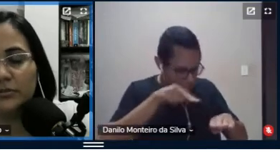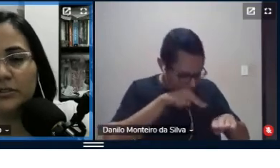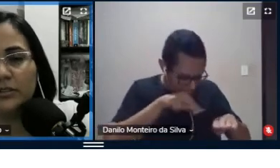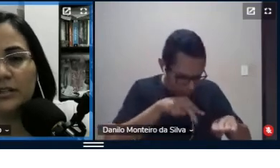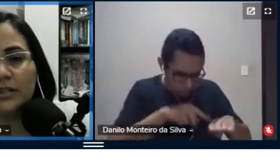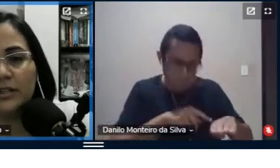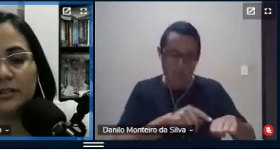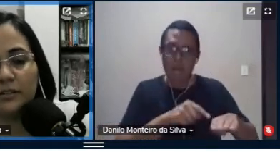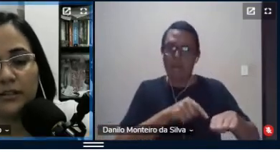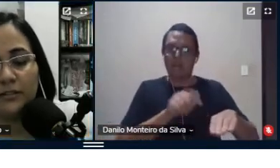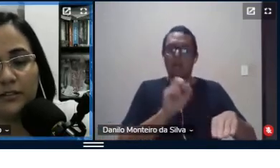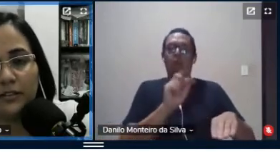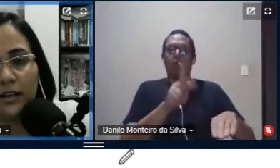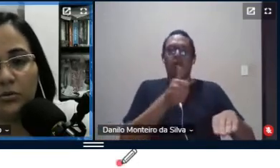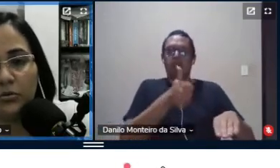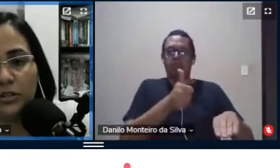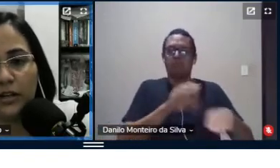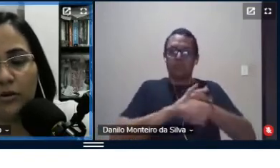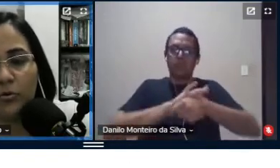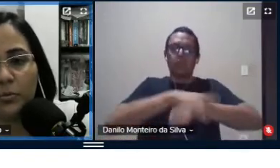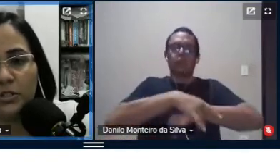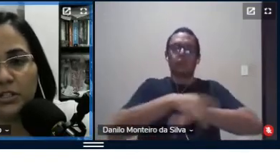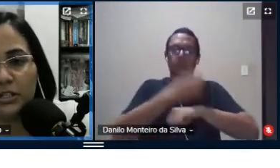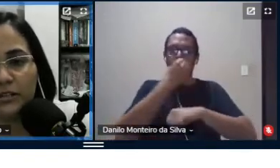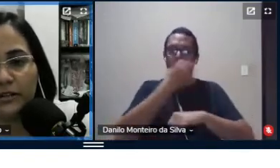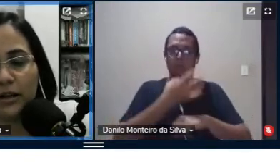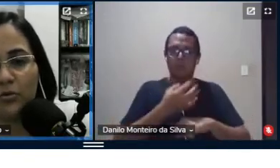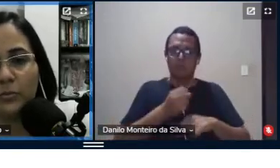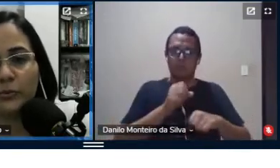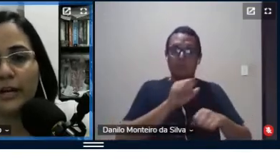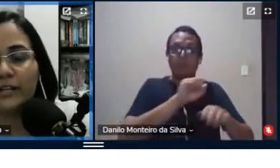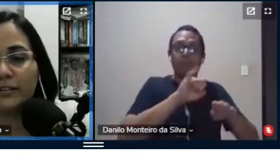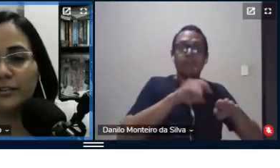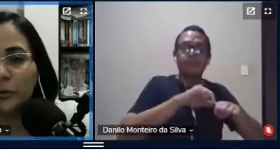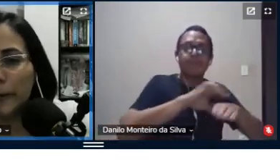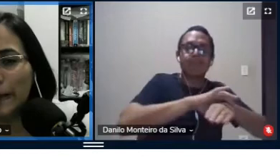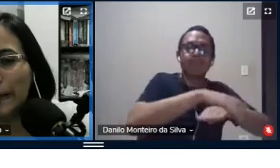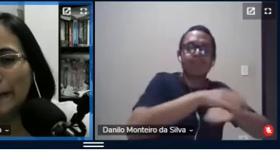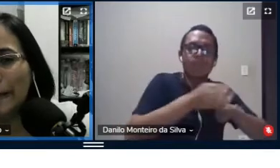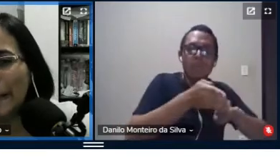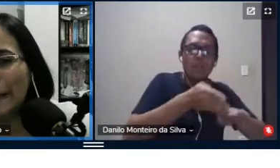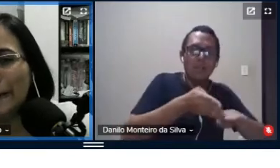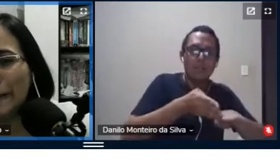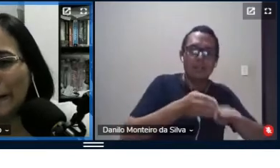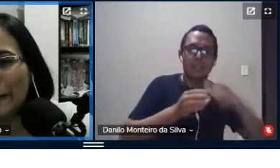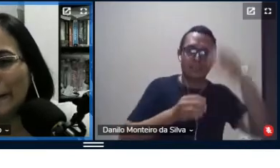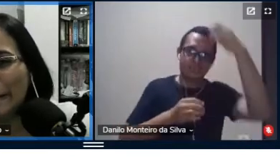solda. Né? Se der ruim, a culpa é de quem? A culpa do cara que assinou.